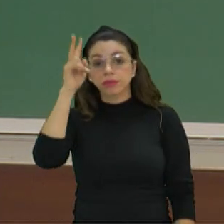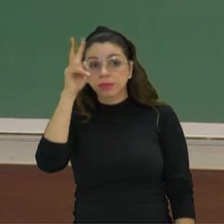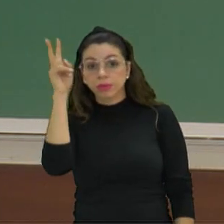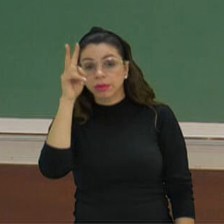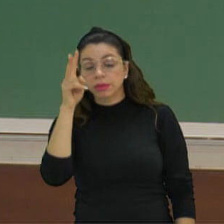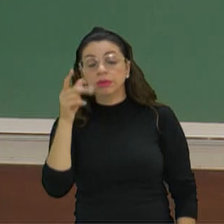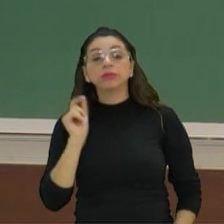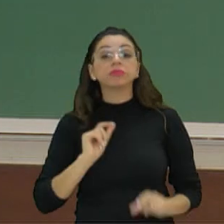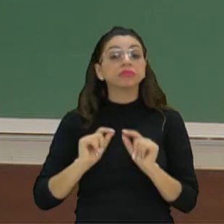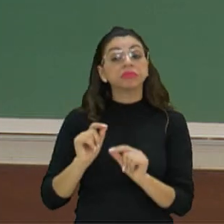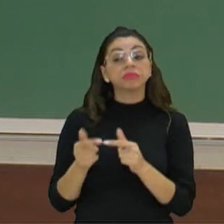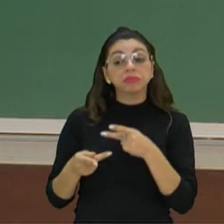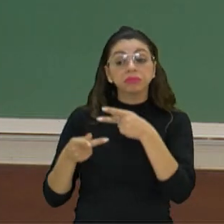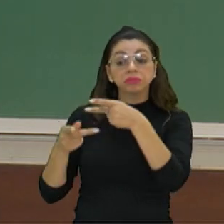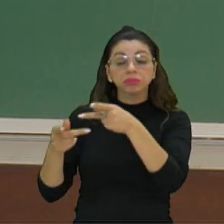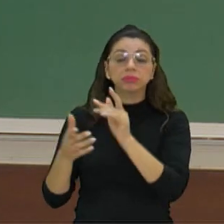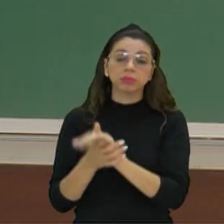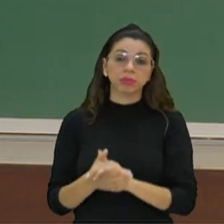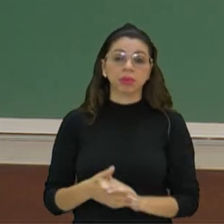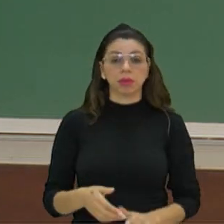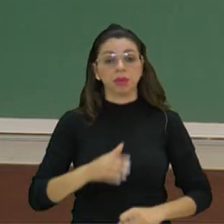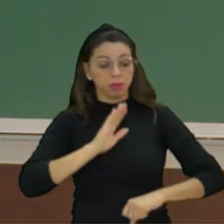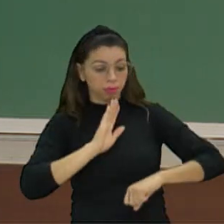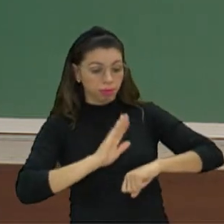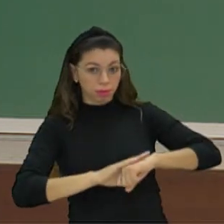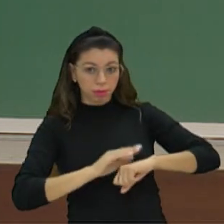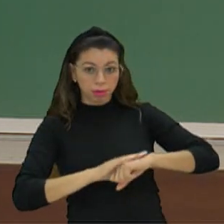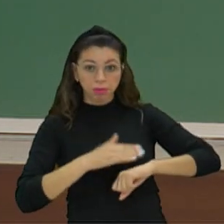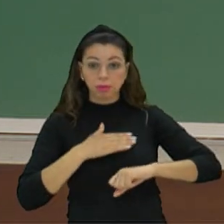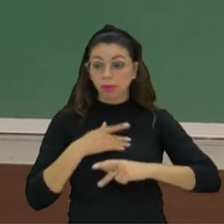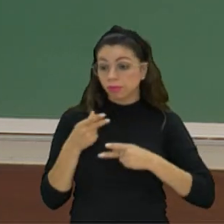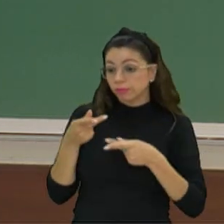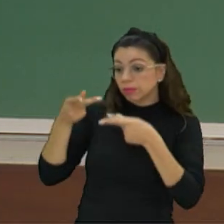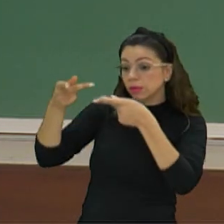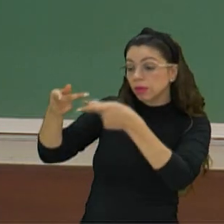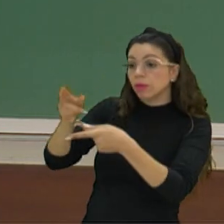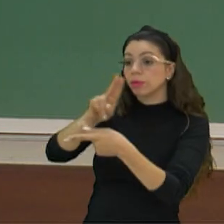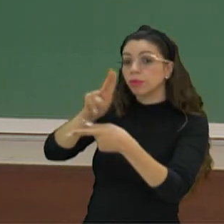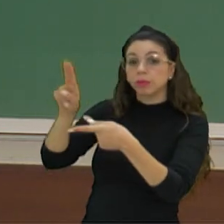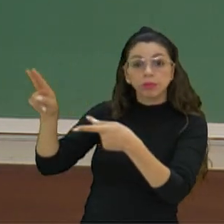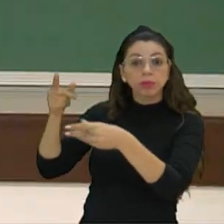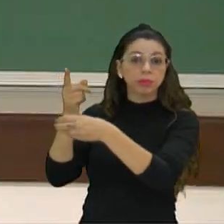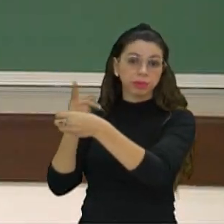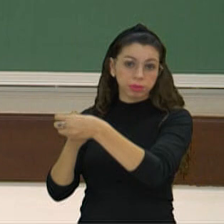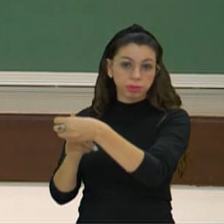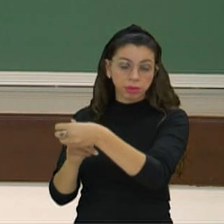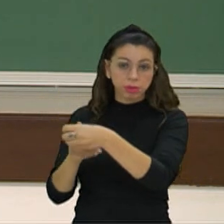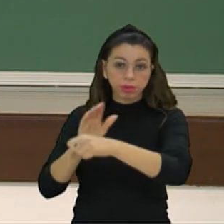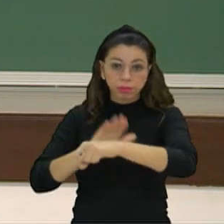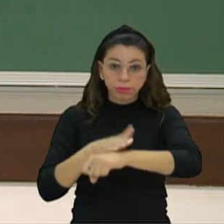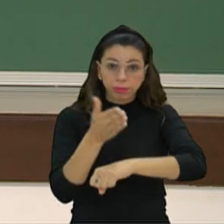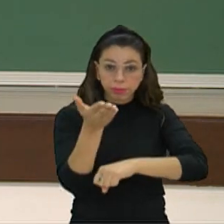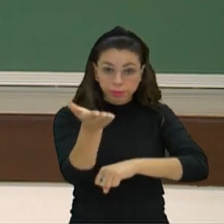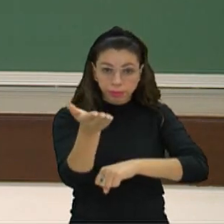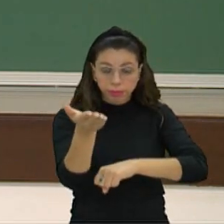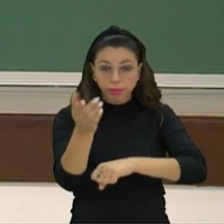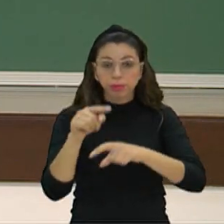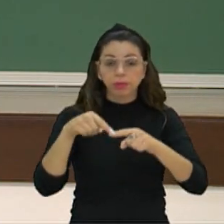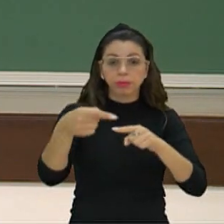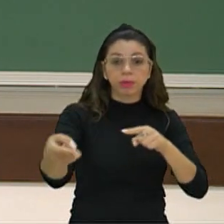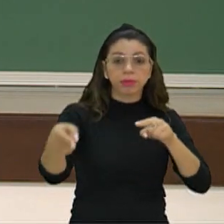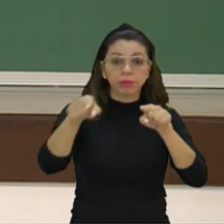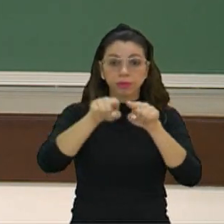to visit. Eu gostaria de visitar. Daí você põe o nome da cidade, ok? Vou dar um tempinho para vocês. Qualquer coisa